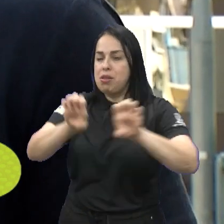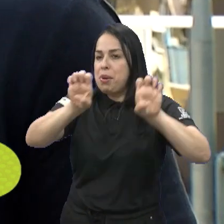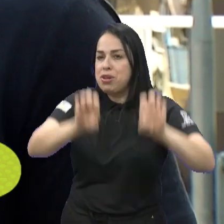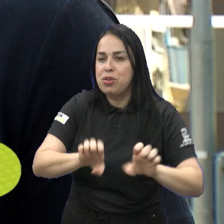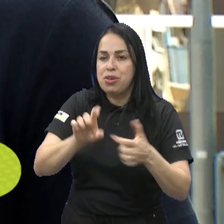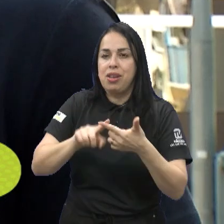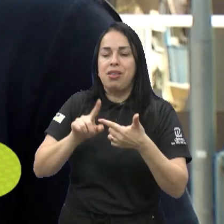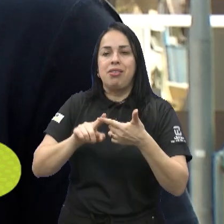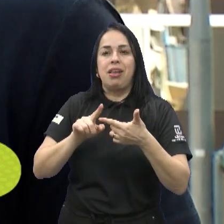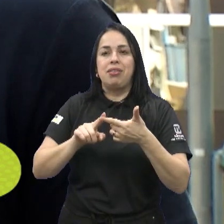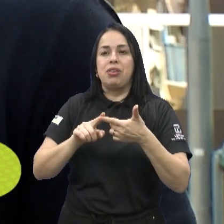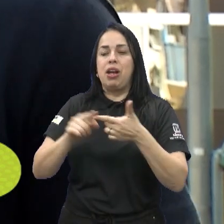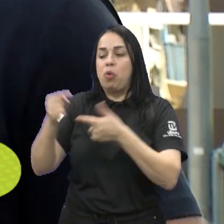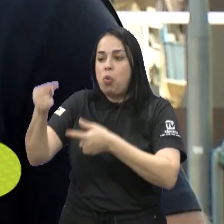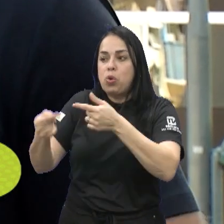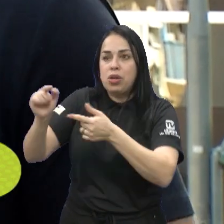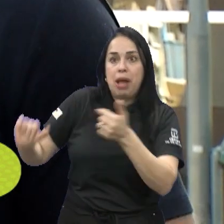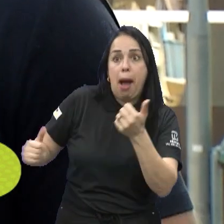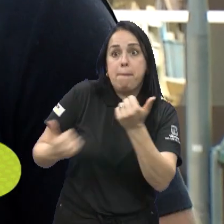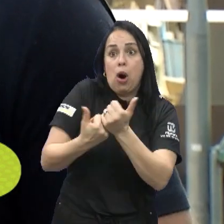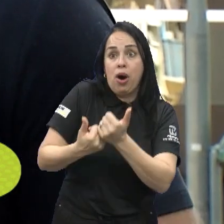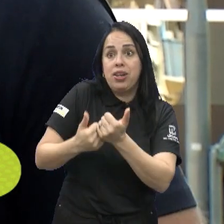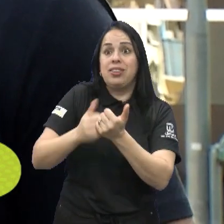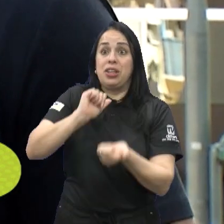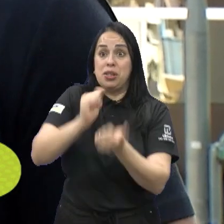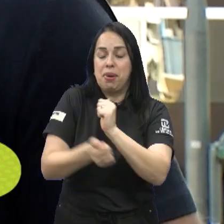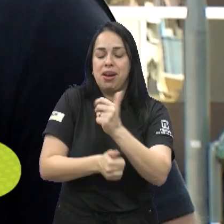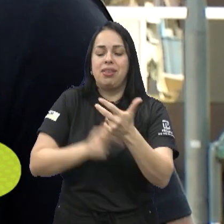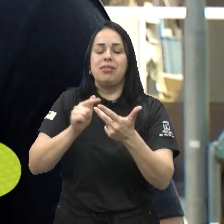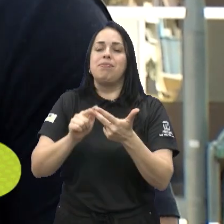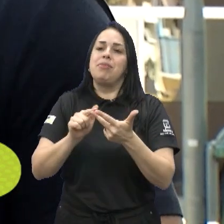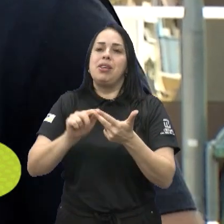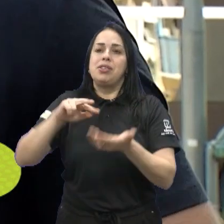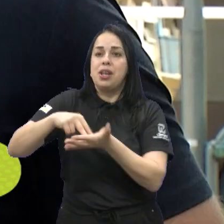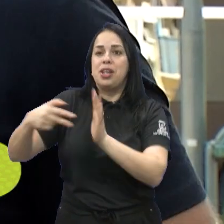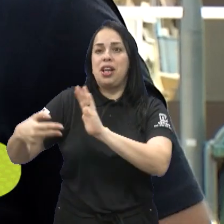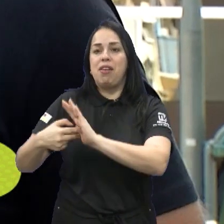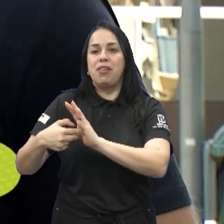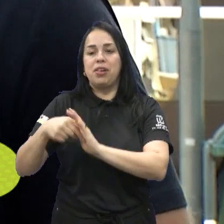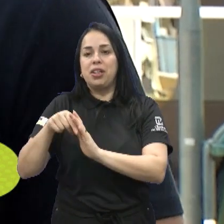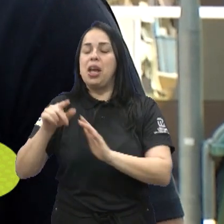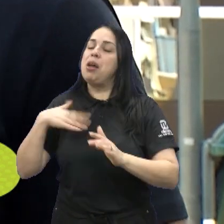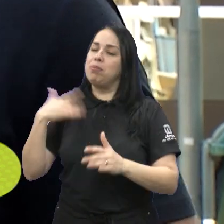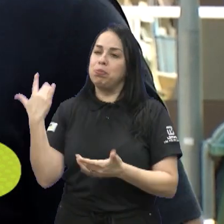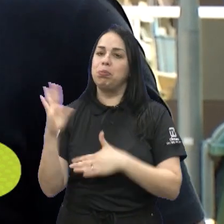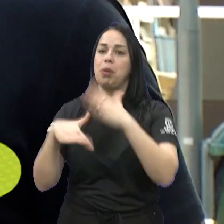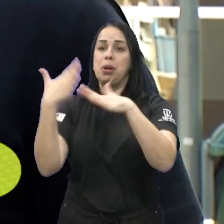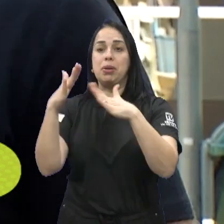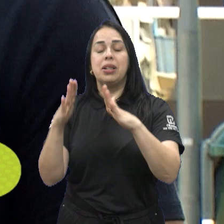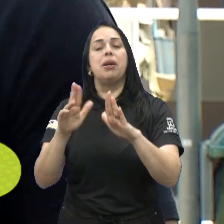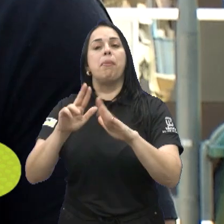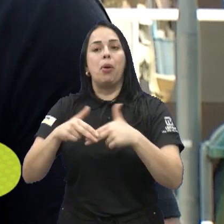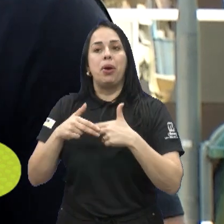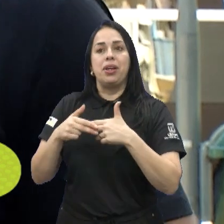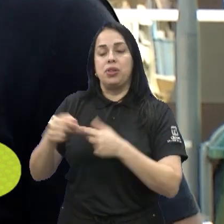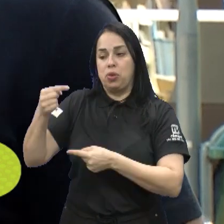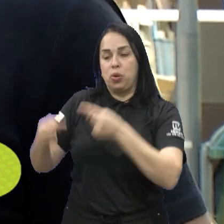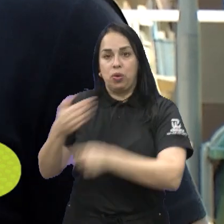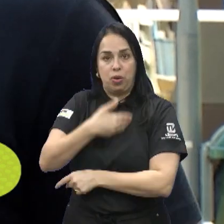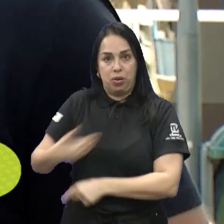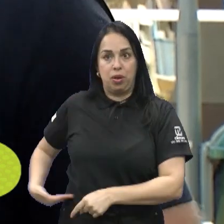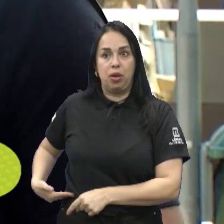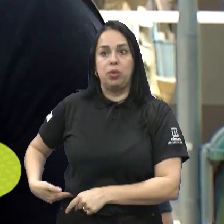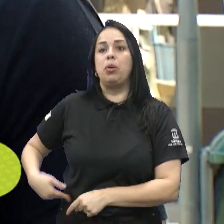a política voltada ao esporte, implementada aqui, é o reflexo dessa positividade toda. Então, de fato, a política do governo, do prefeito